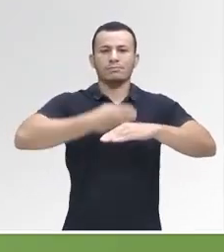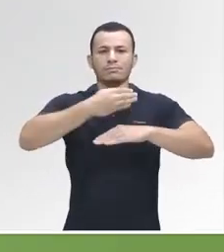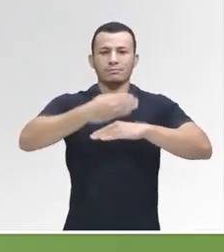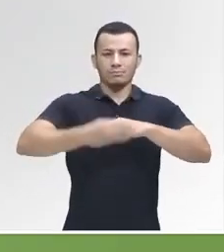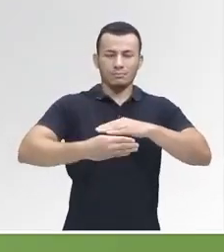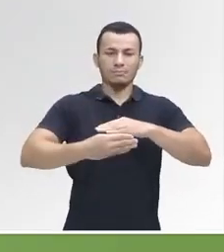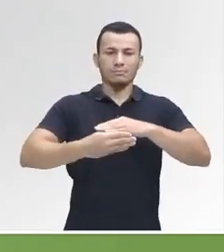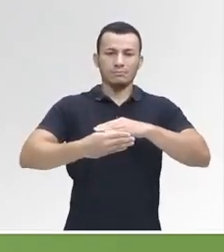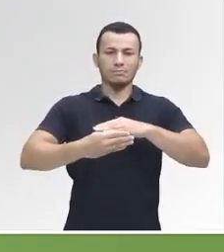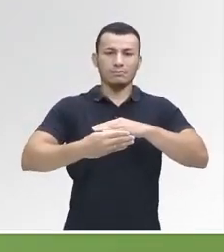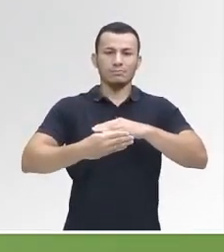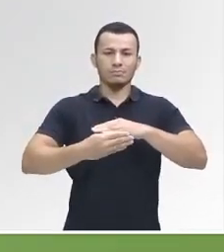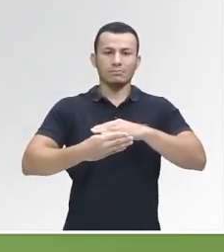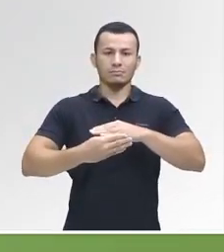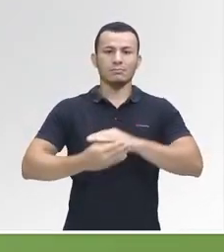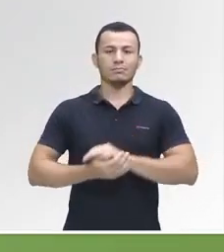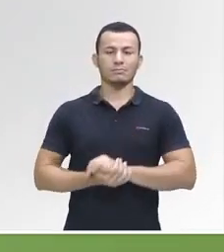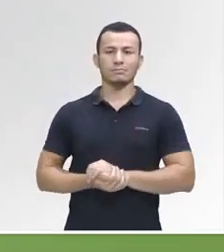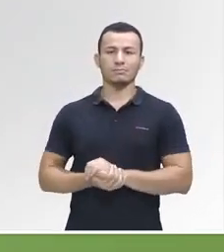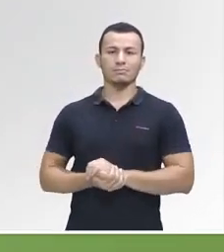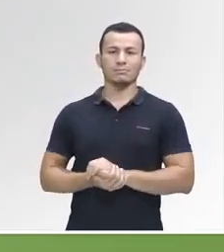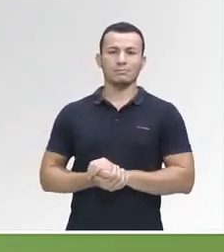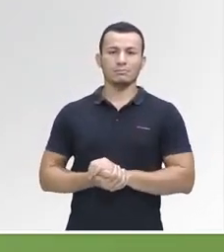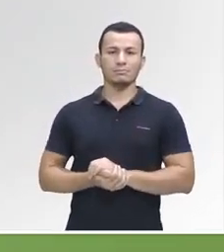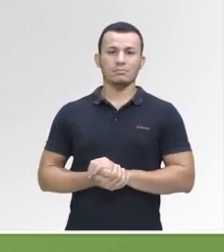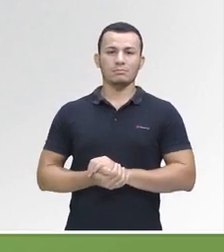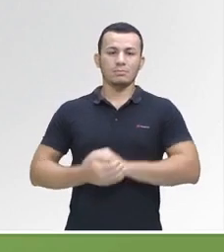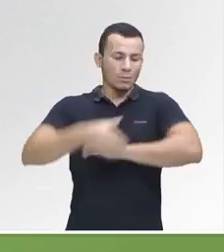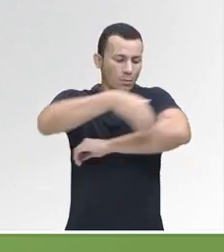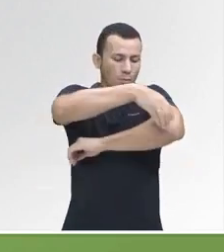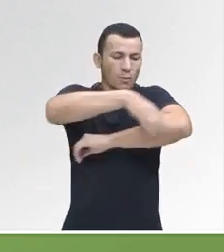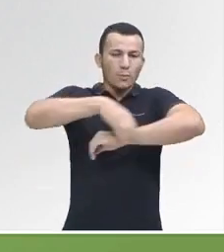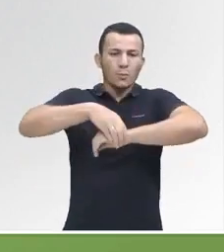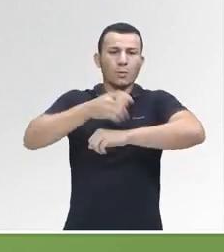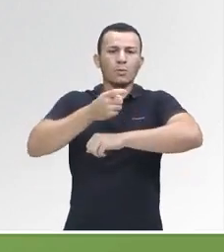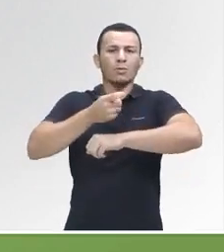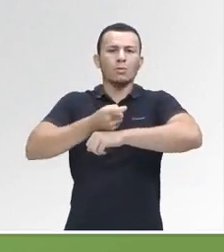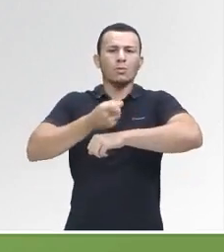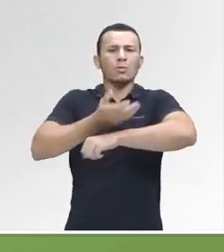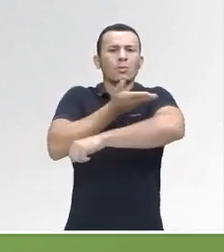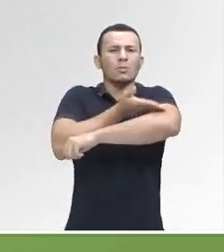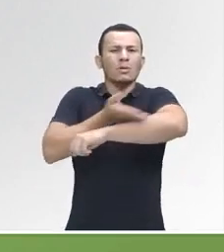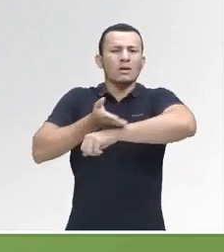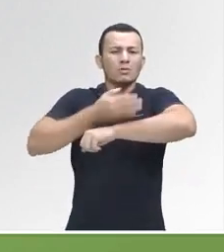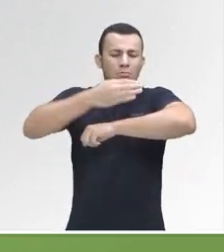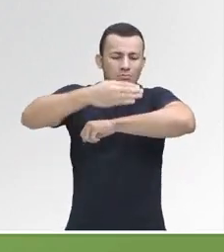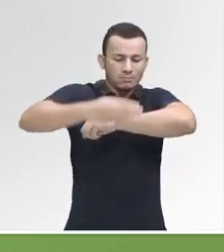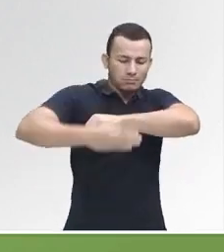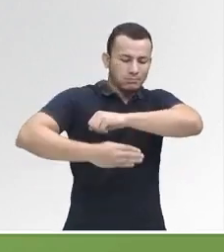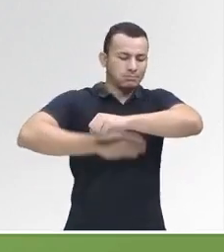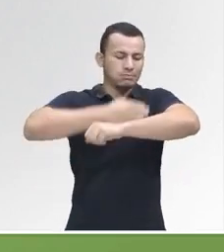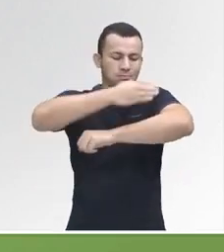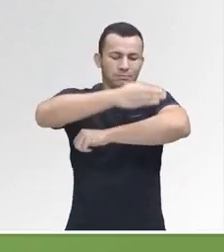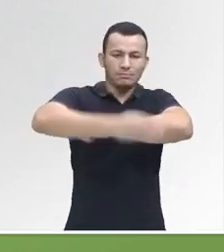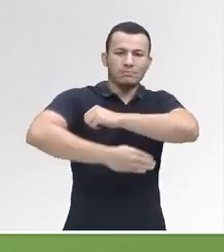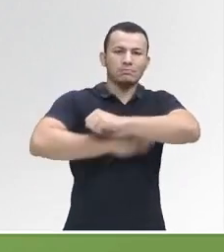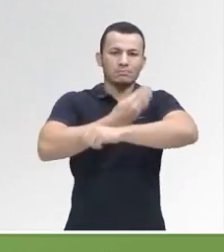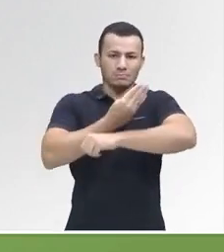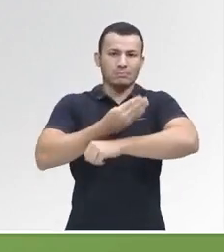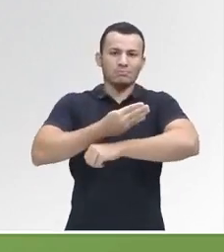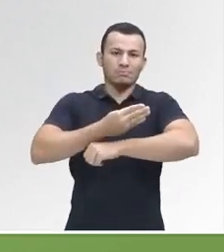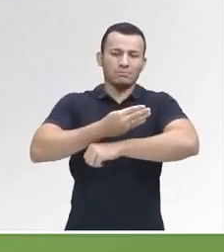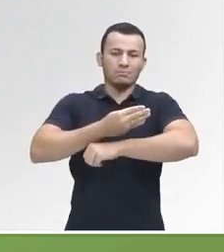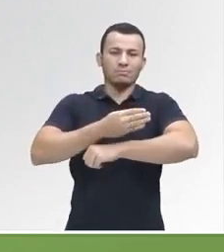quando coloca o gesso, né, para que o osso não saia do lugar. Ele quebrou a perna e o braço. Então, as